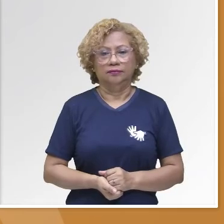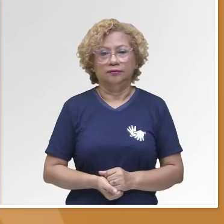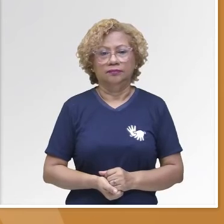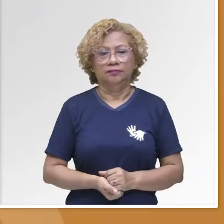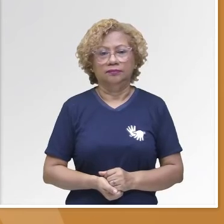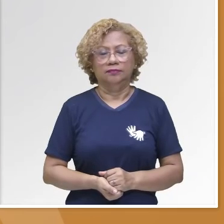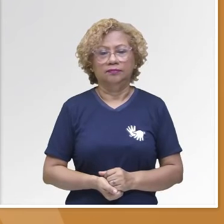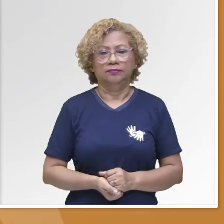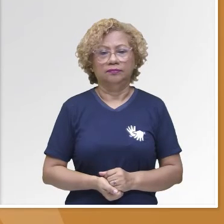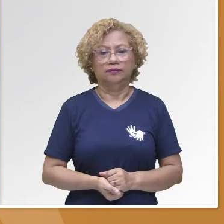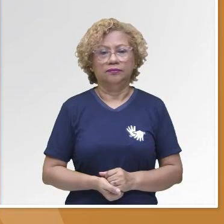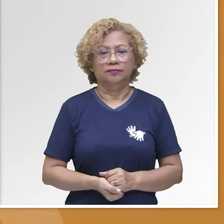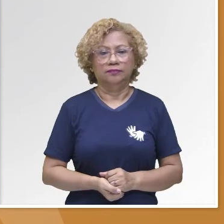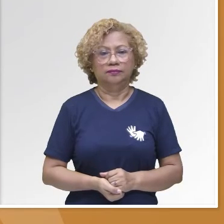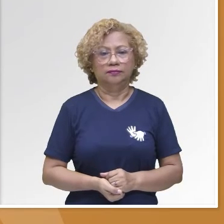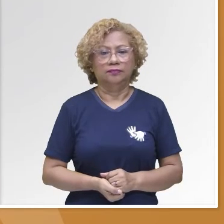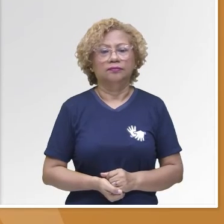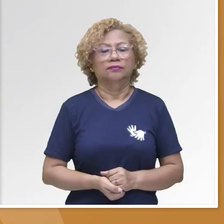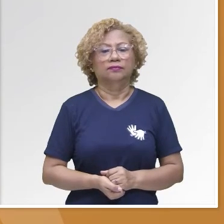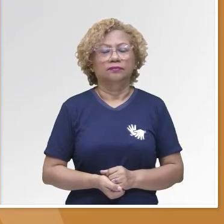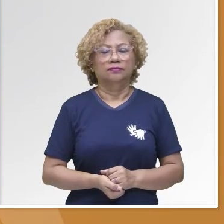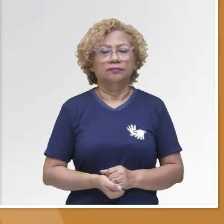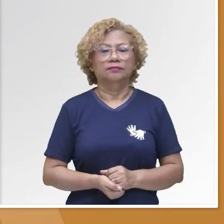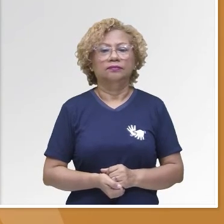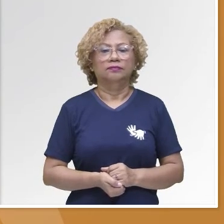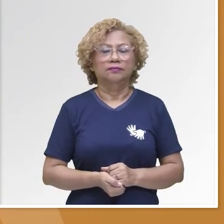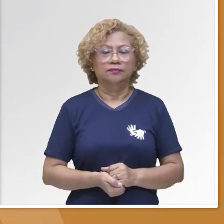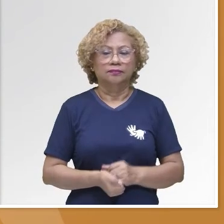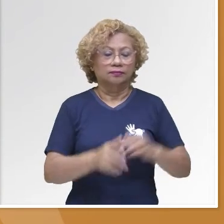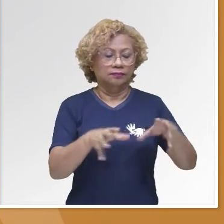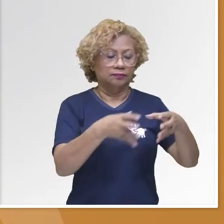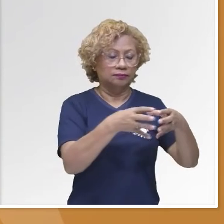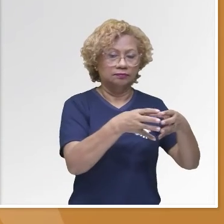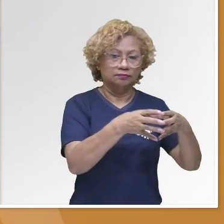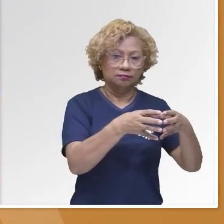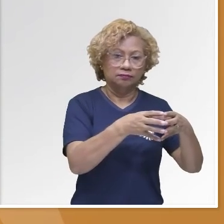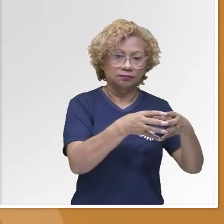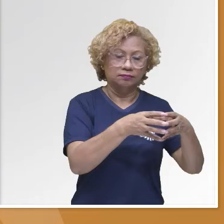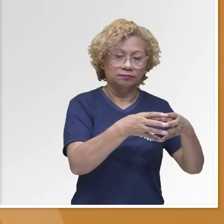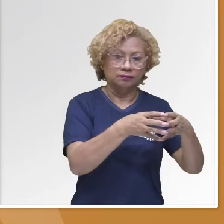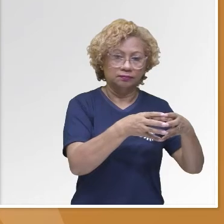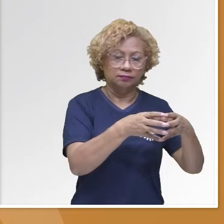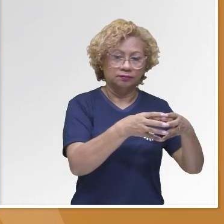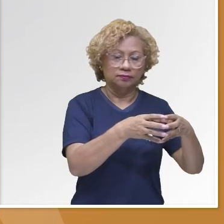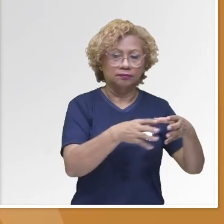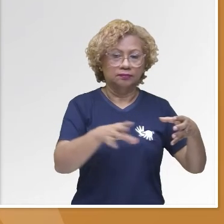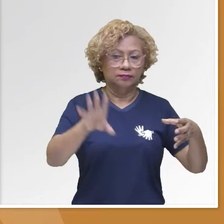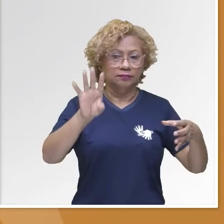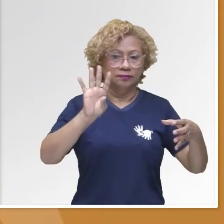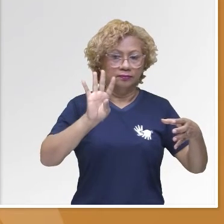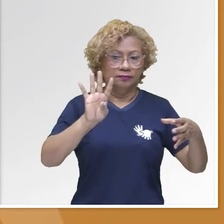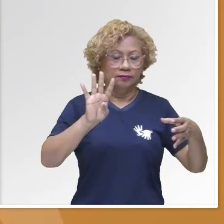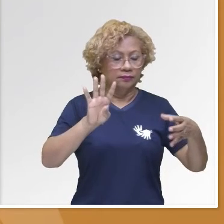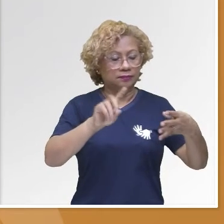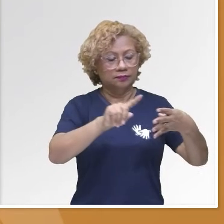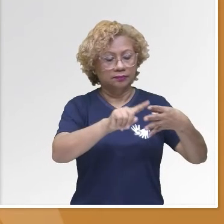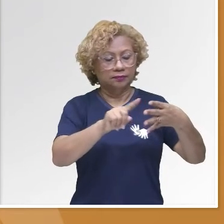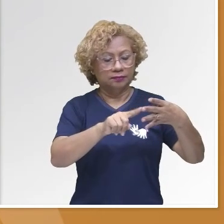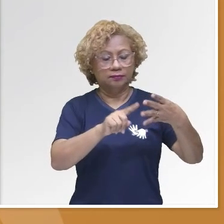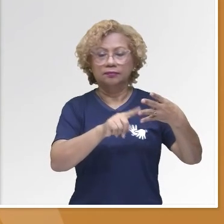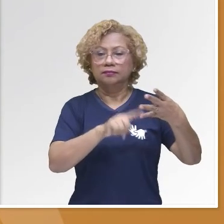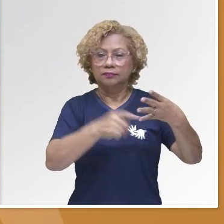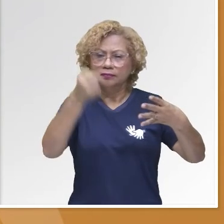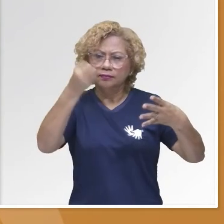estágio mais avançado de um bloco econômico. Desses 4 que nós estamos